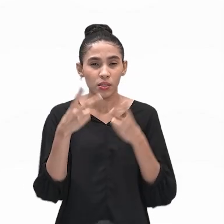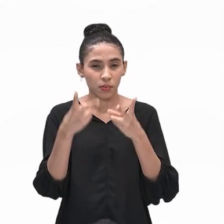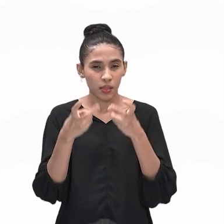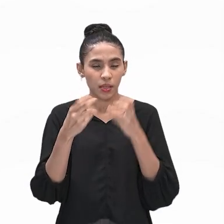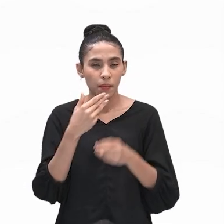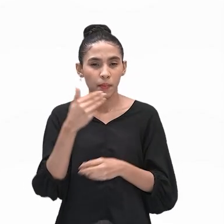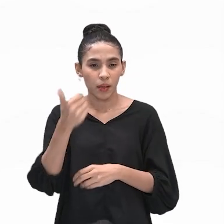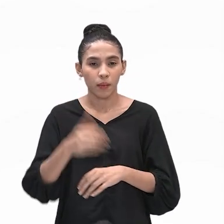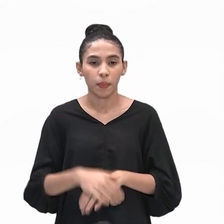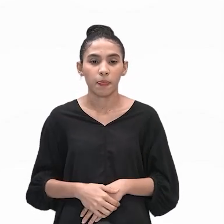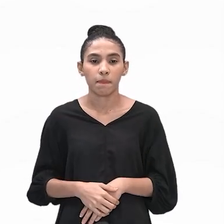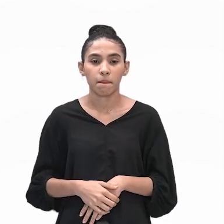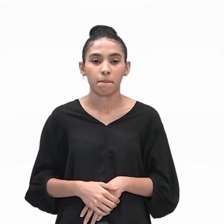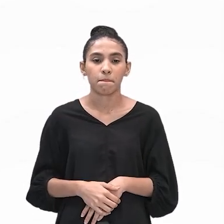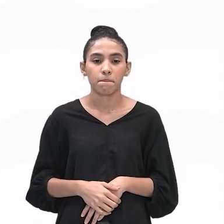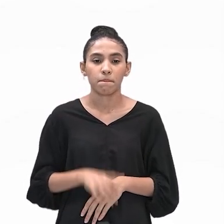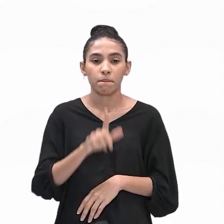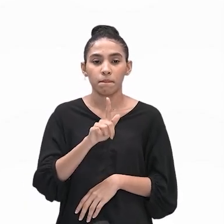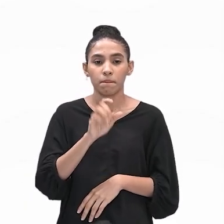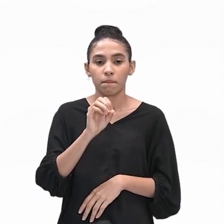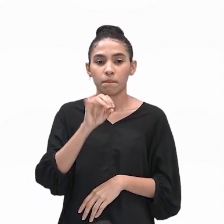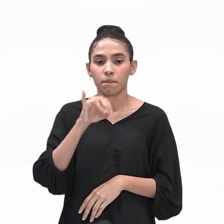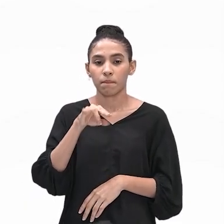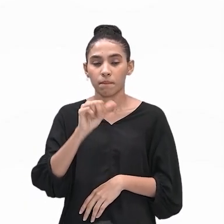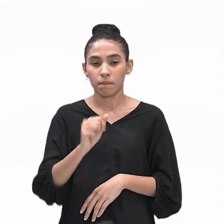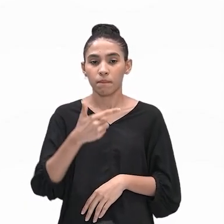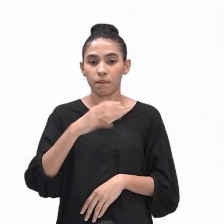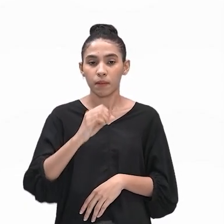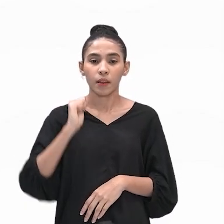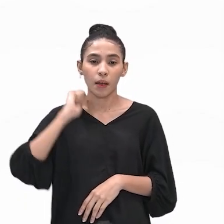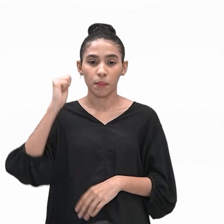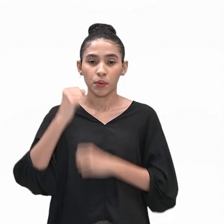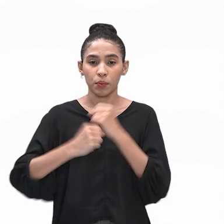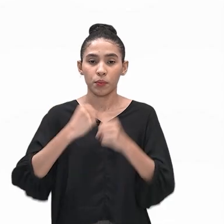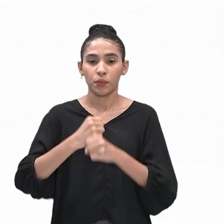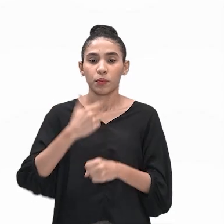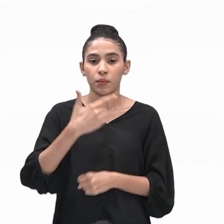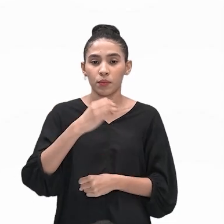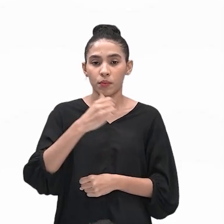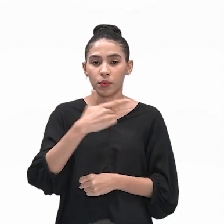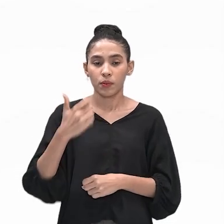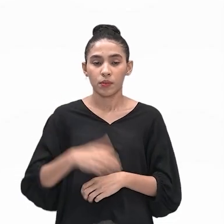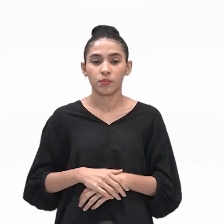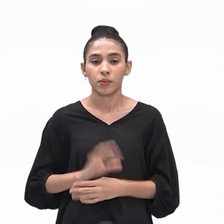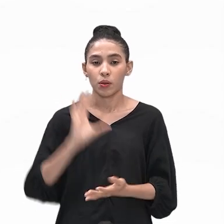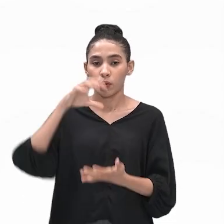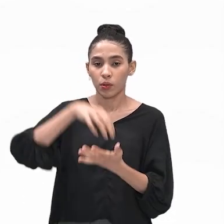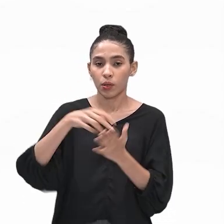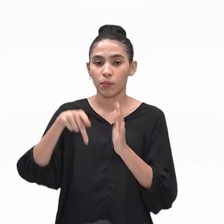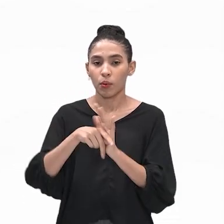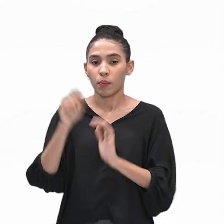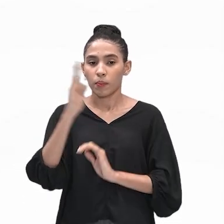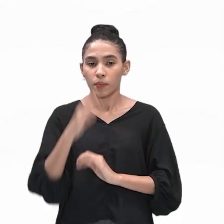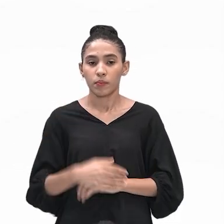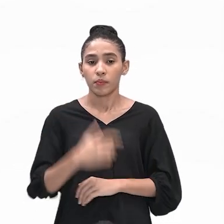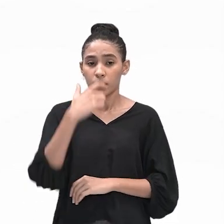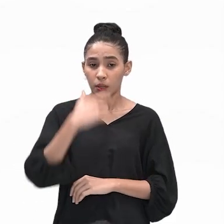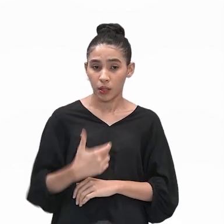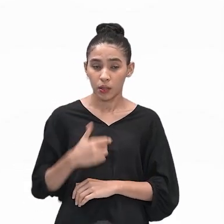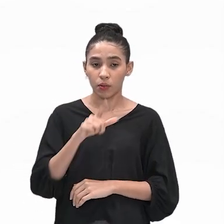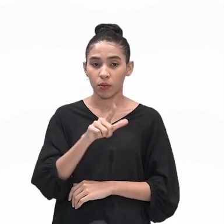melhor. Goiânia, 20 de abril de 2021. A Companhia Logística Brasil. Eu,